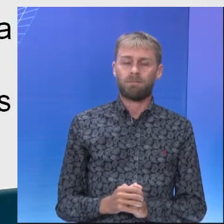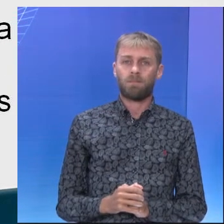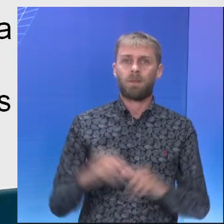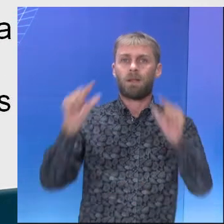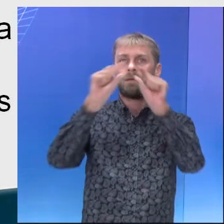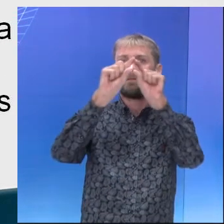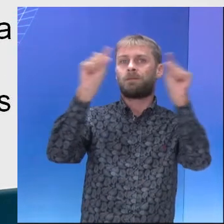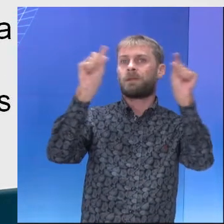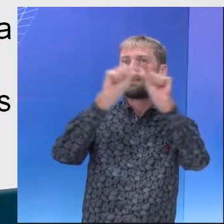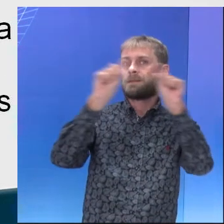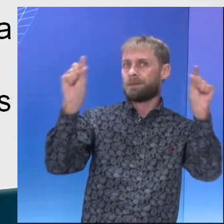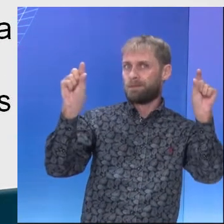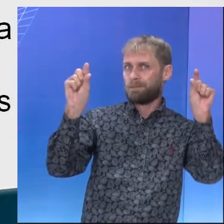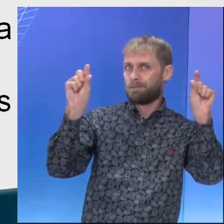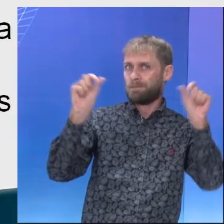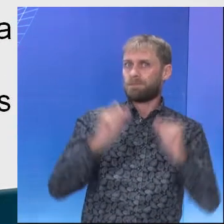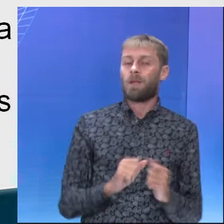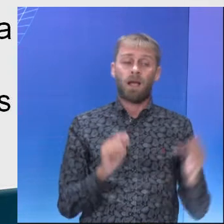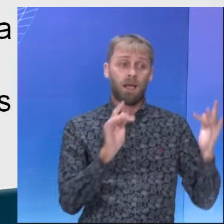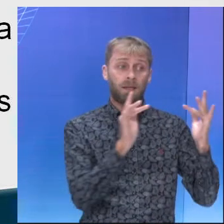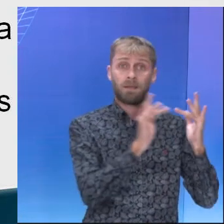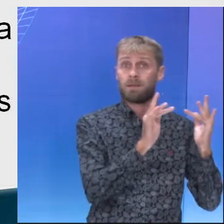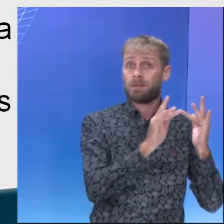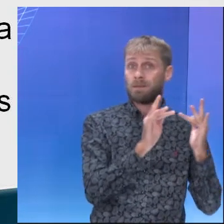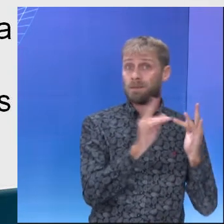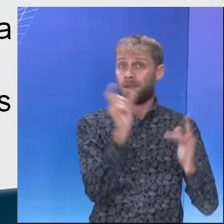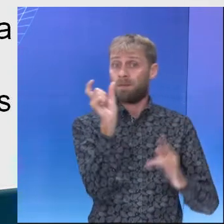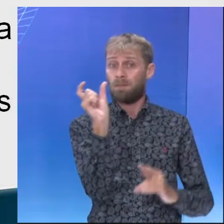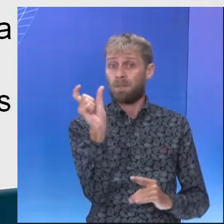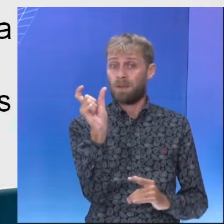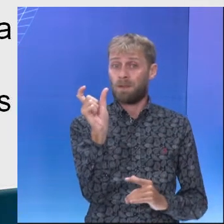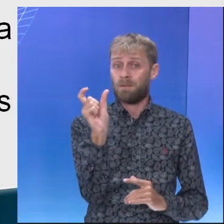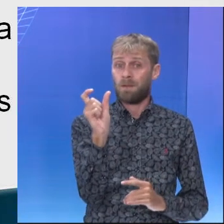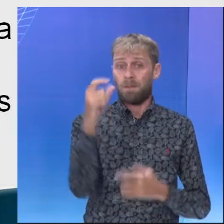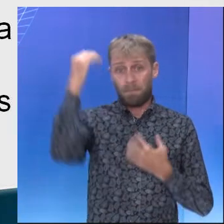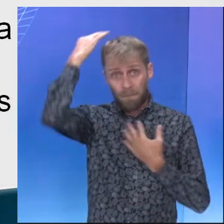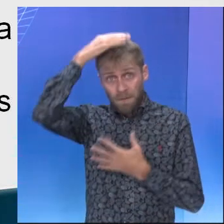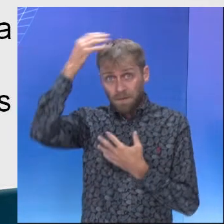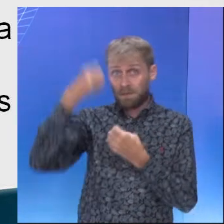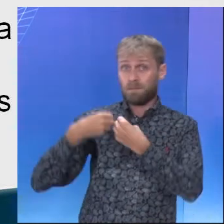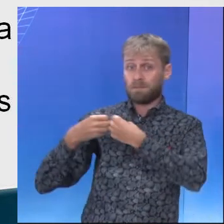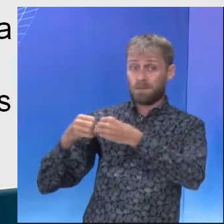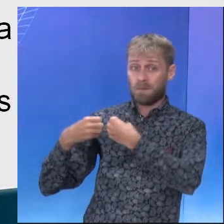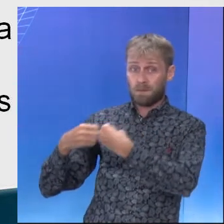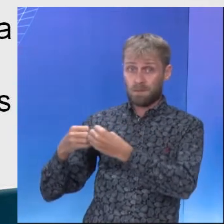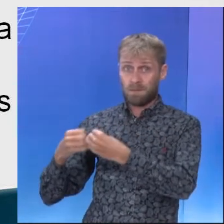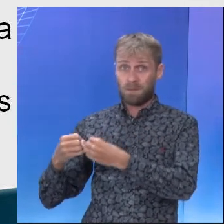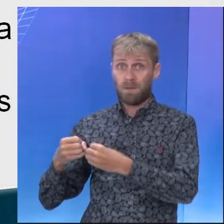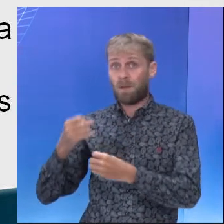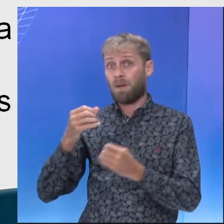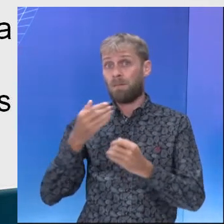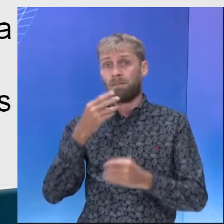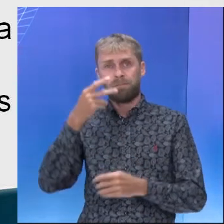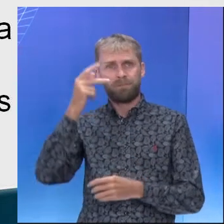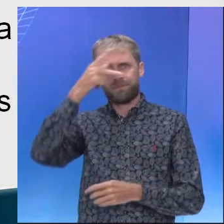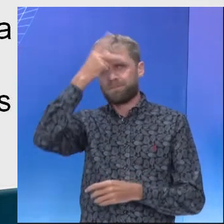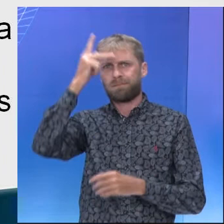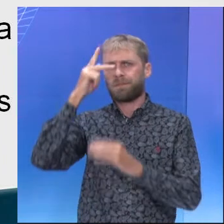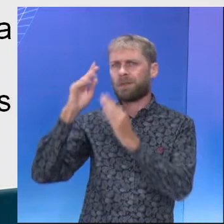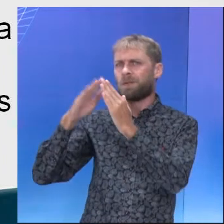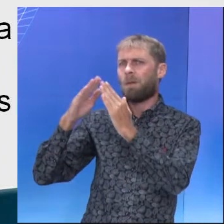Olha o enunciado aqui. A relação dos vocábulos shower, bus e homeless no